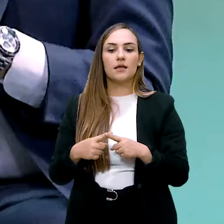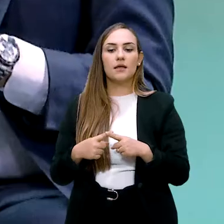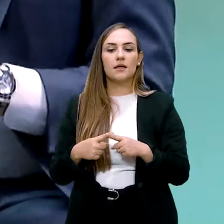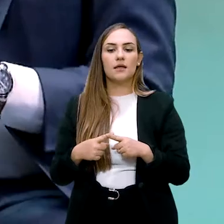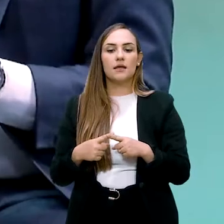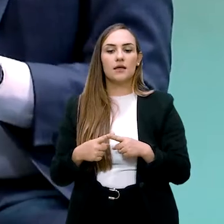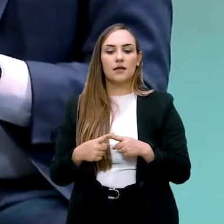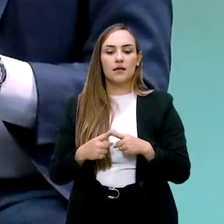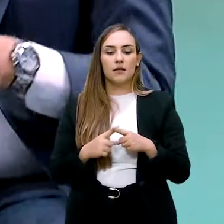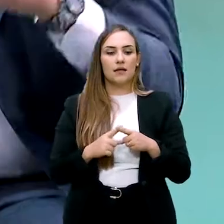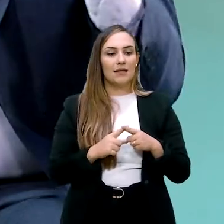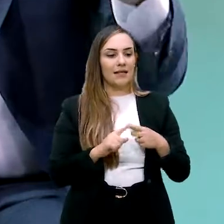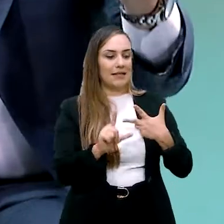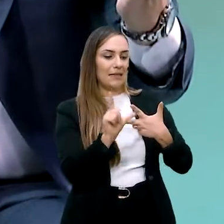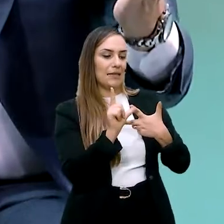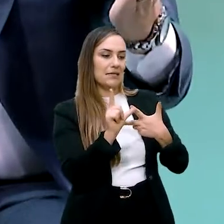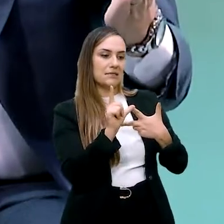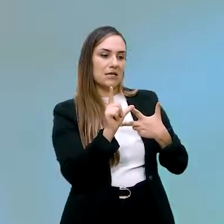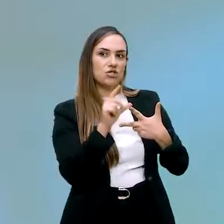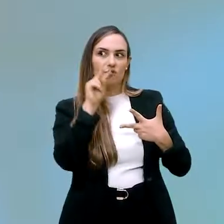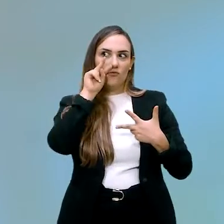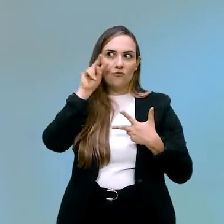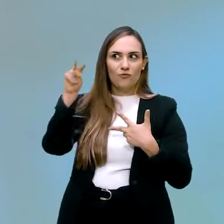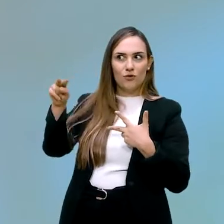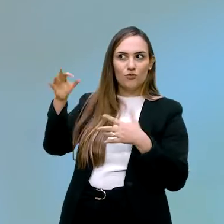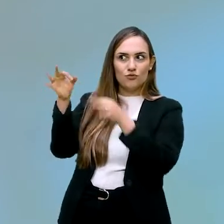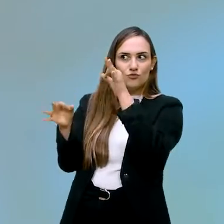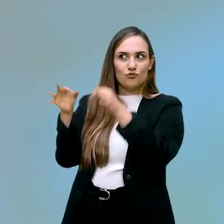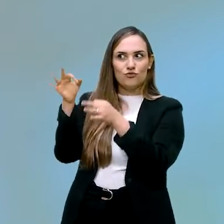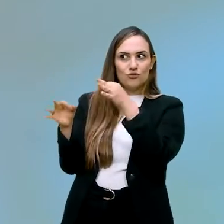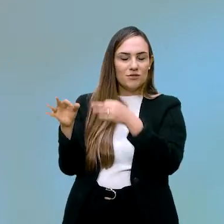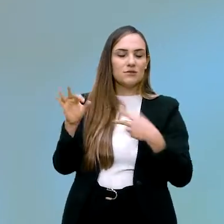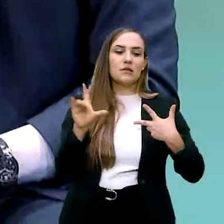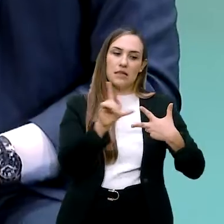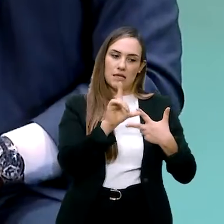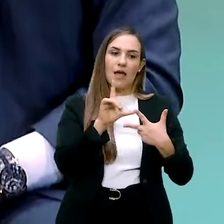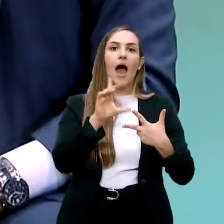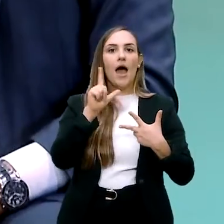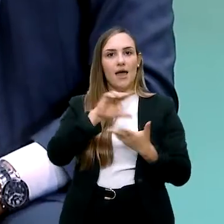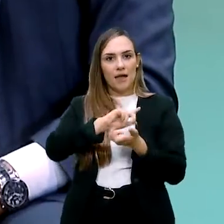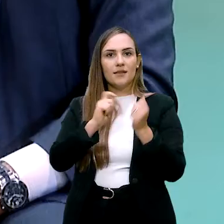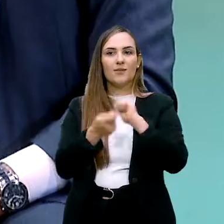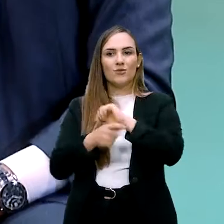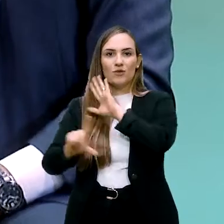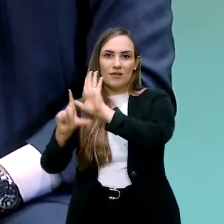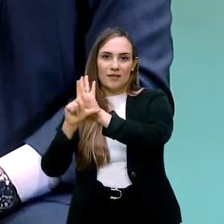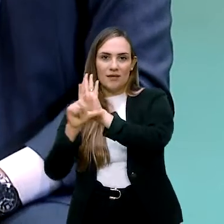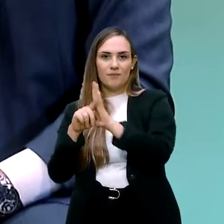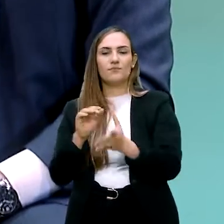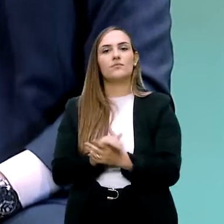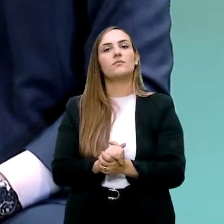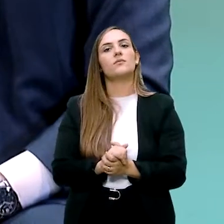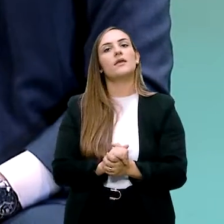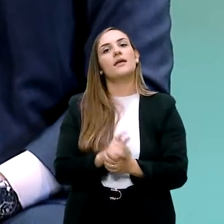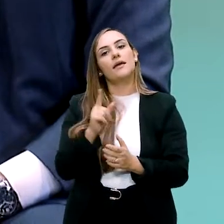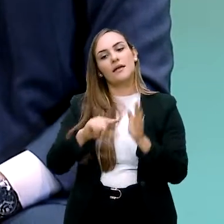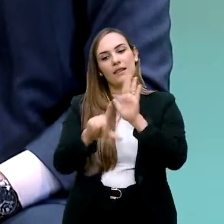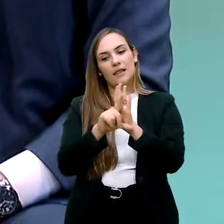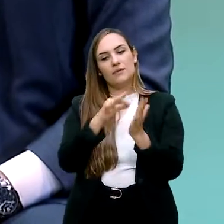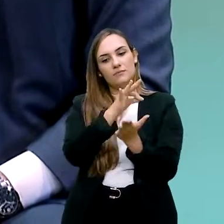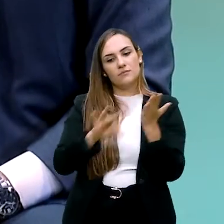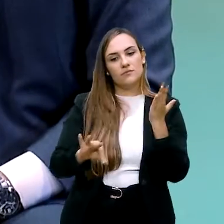assim, do Legislativo à decisão do Superior Tribunal de Justiça. Essa lei determina o quê? É uma lei que foi sancionada em 21